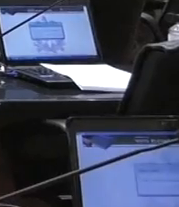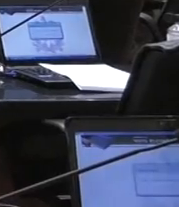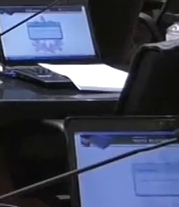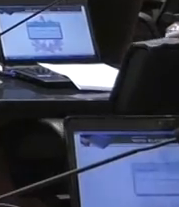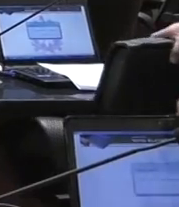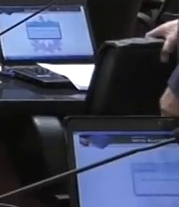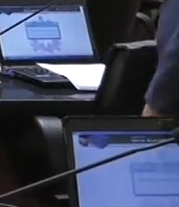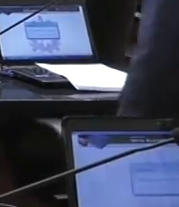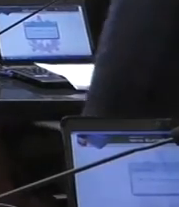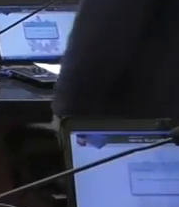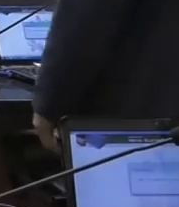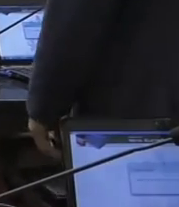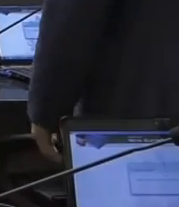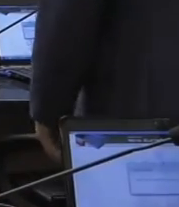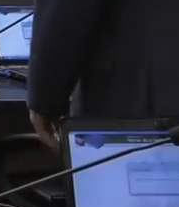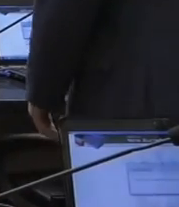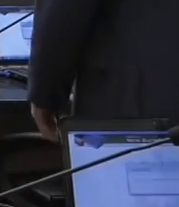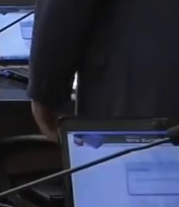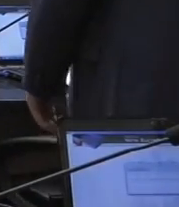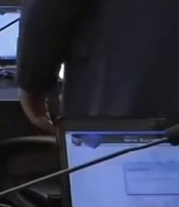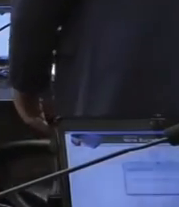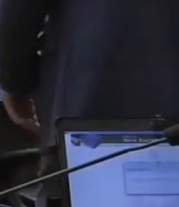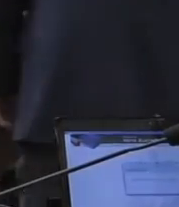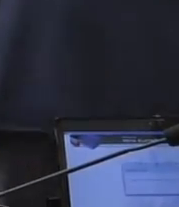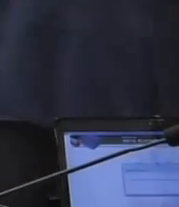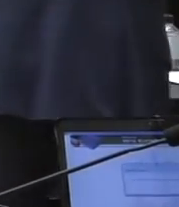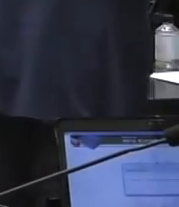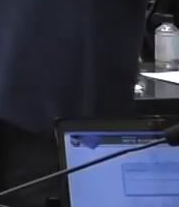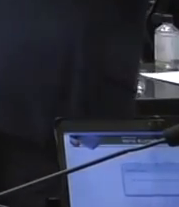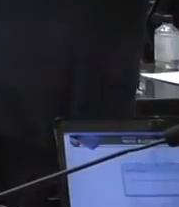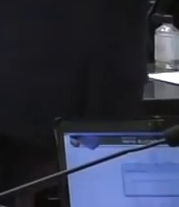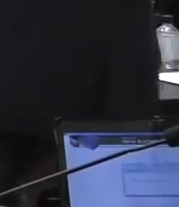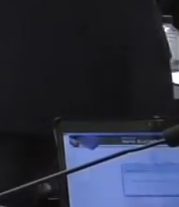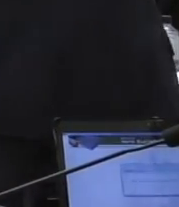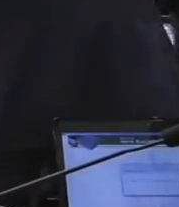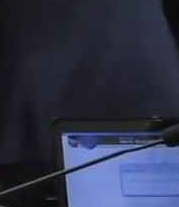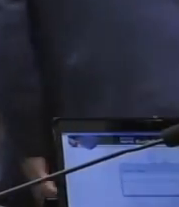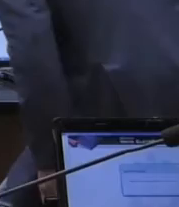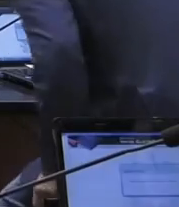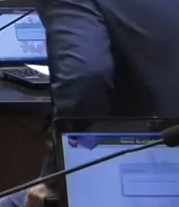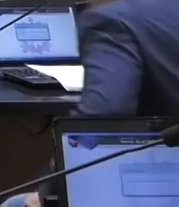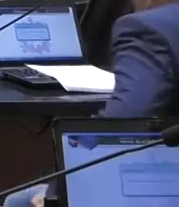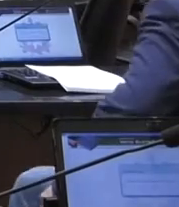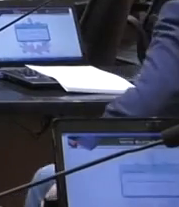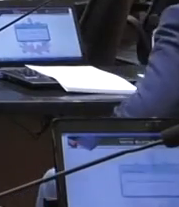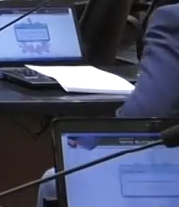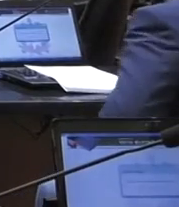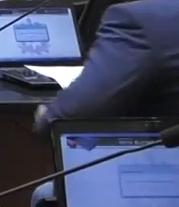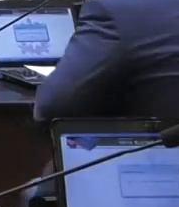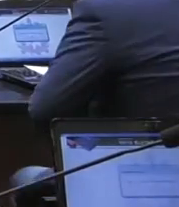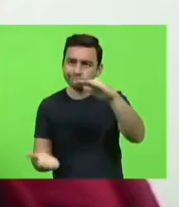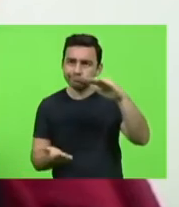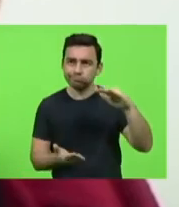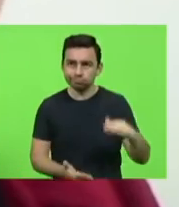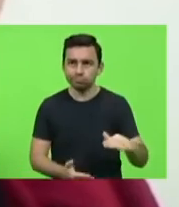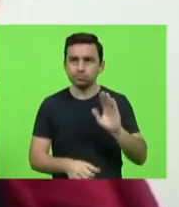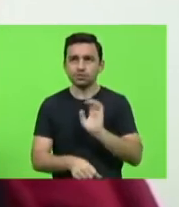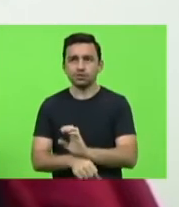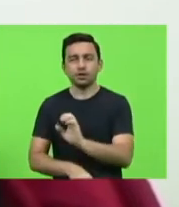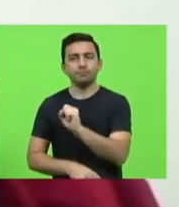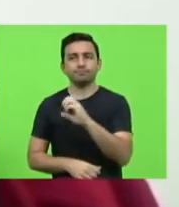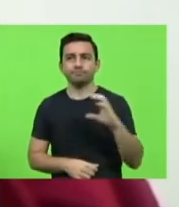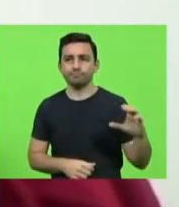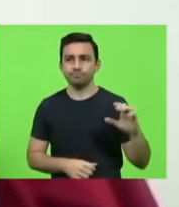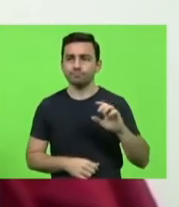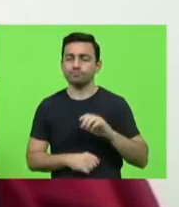O início da vacinação contra a Covid-19 dos professores da Rede Pública de Ensino em Santa Catarina foi